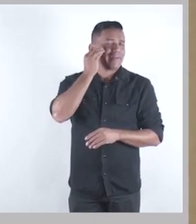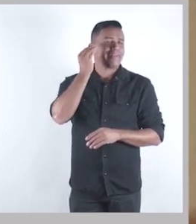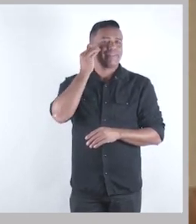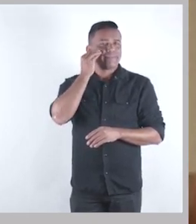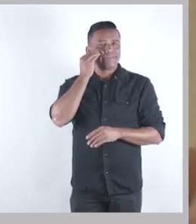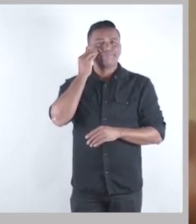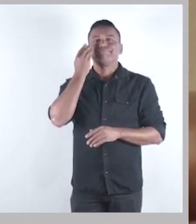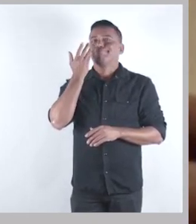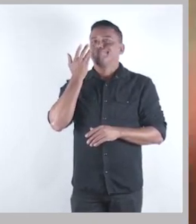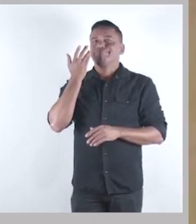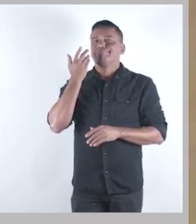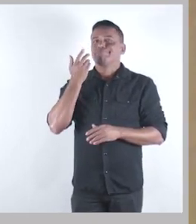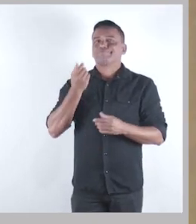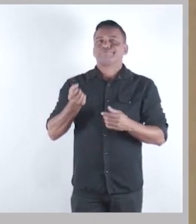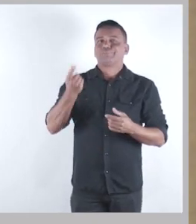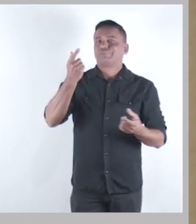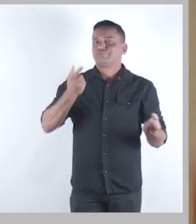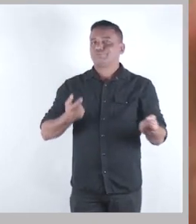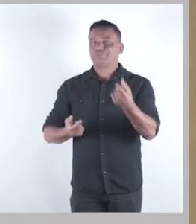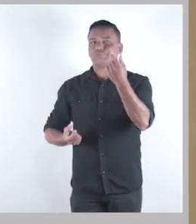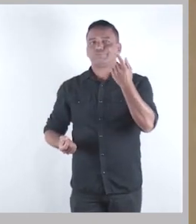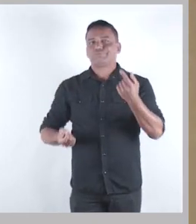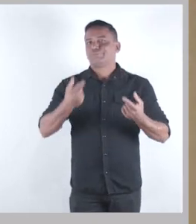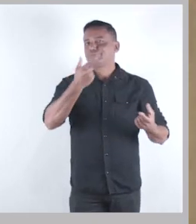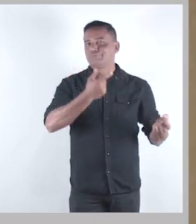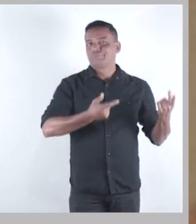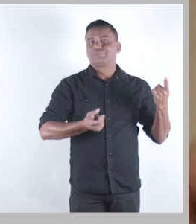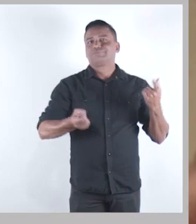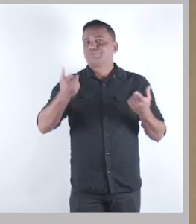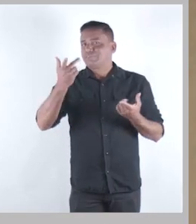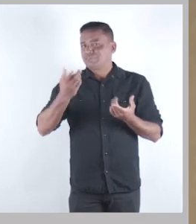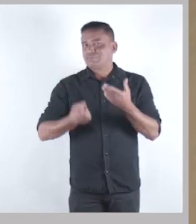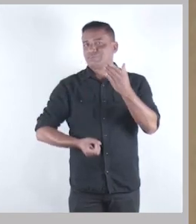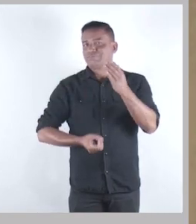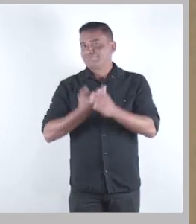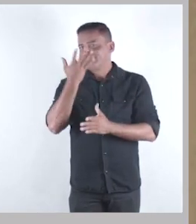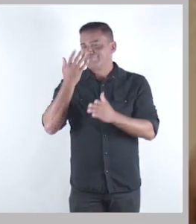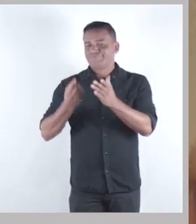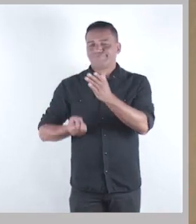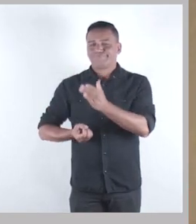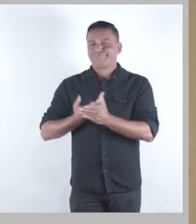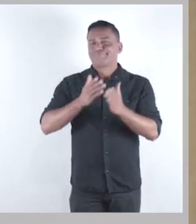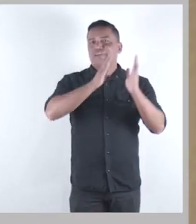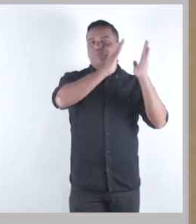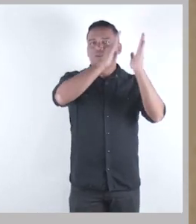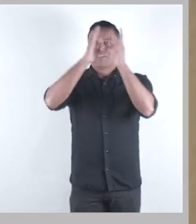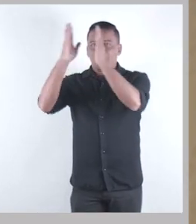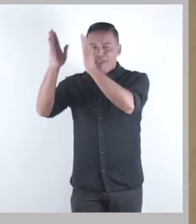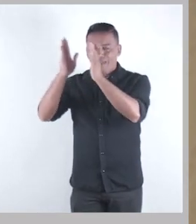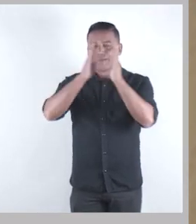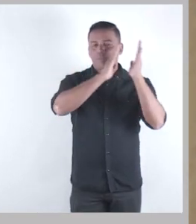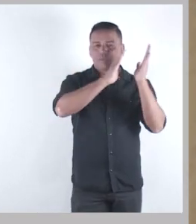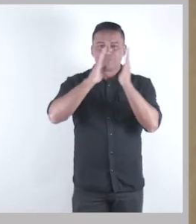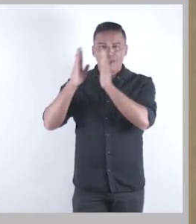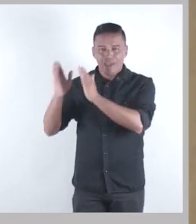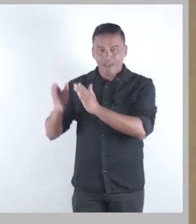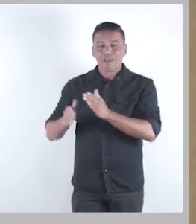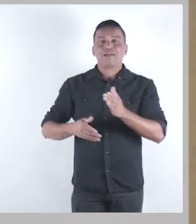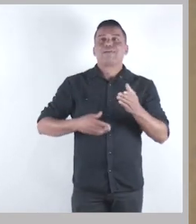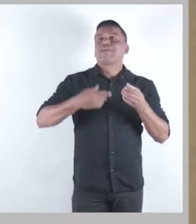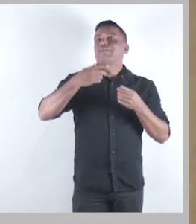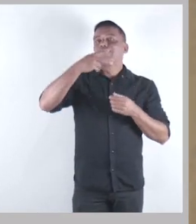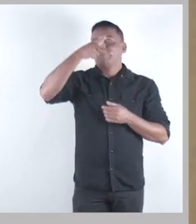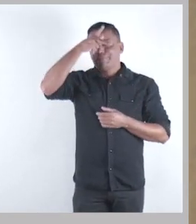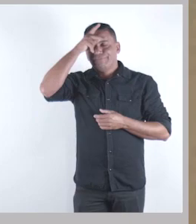forma, intervir nas bibliotecas provinciais, as bibliotecas distritais, as bibliotecas municipais e, por outro